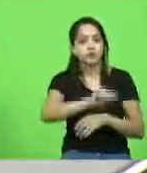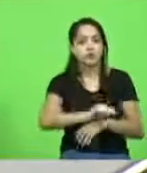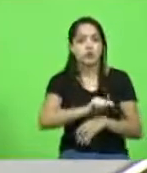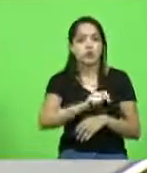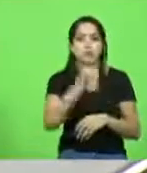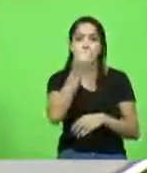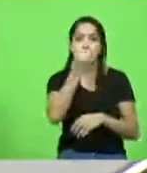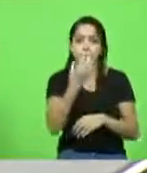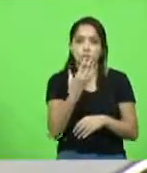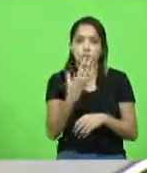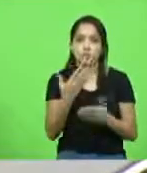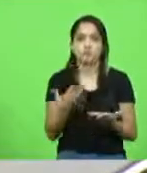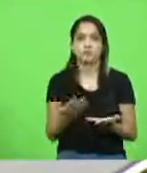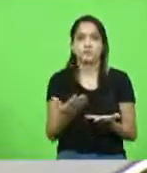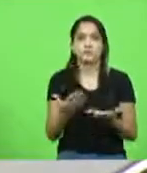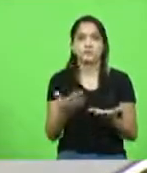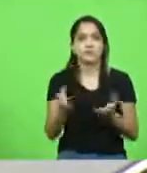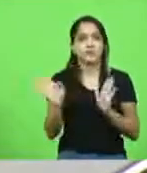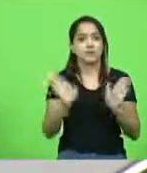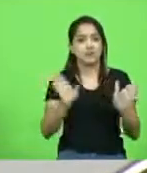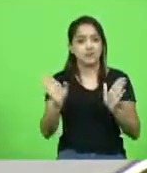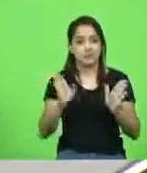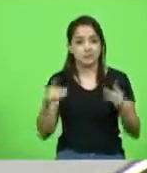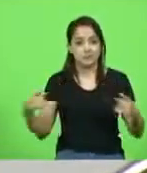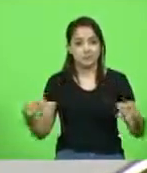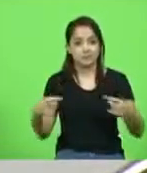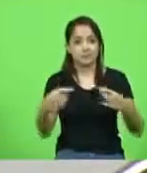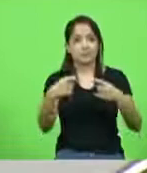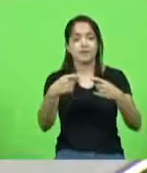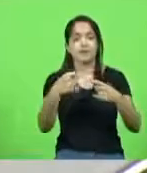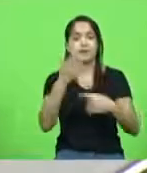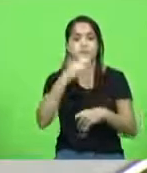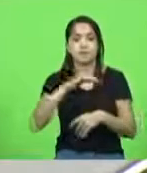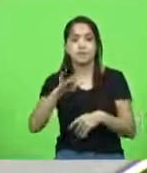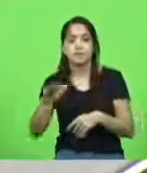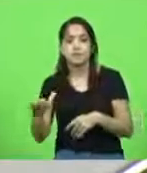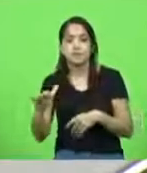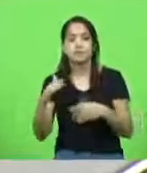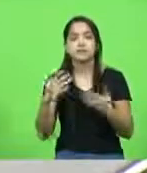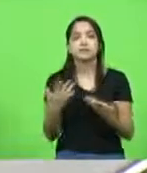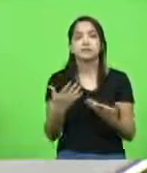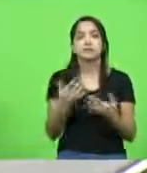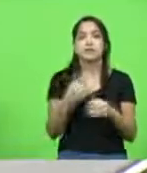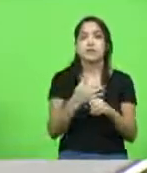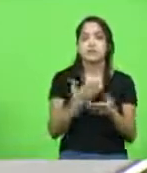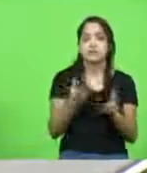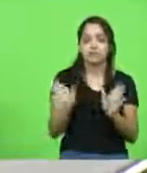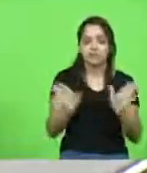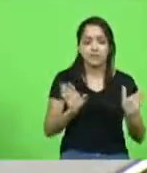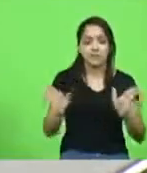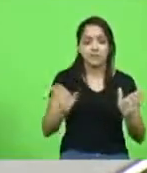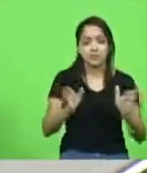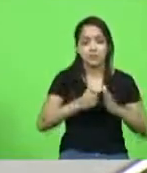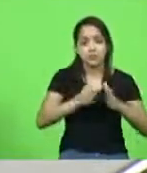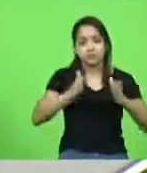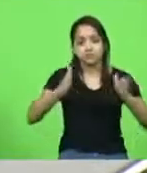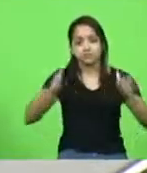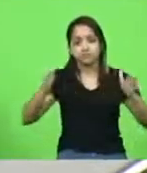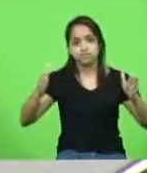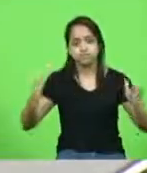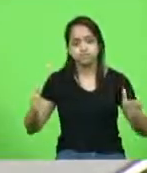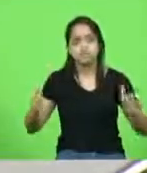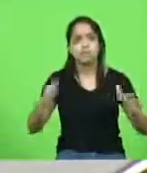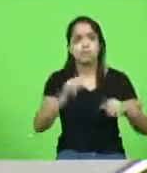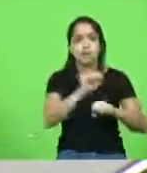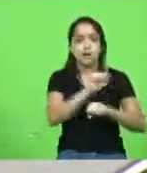Deus nem no período de guerra as nossas crianças ficaram tanto tempo sem ir para escola como ficaram